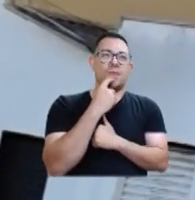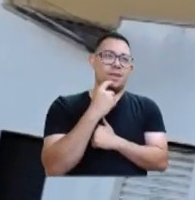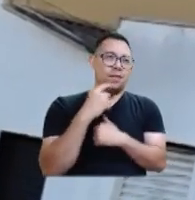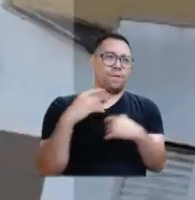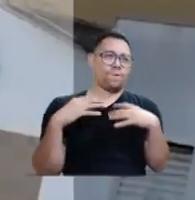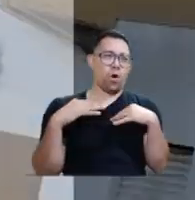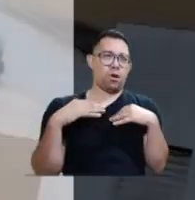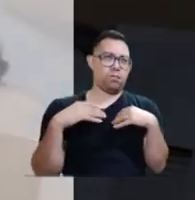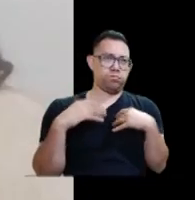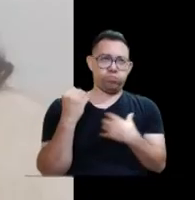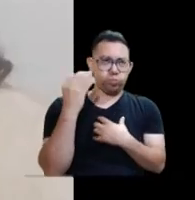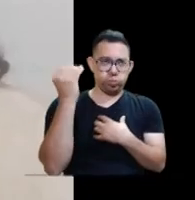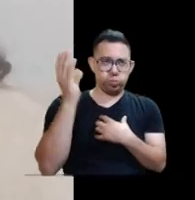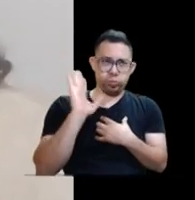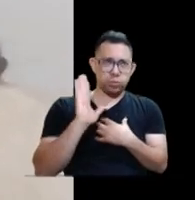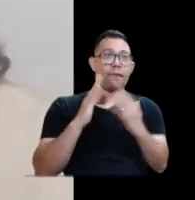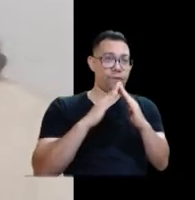tinha feriado,